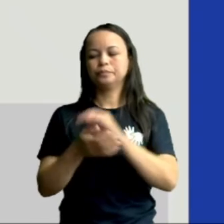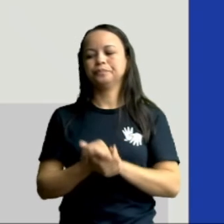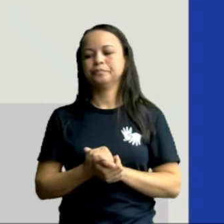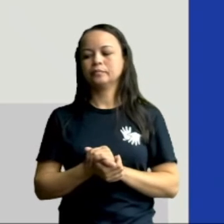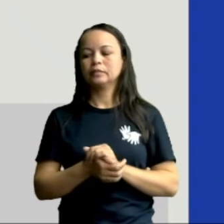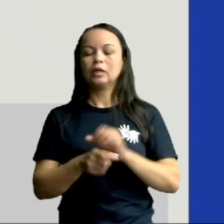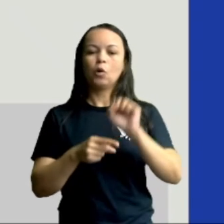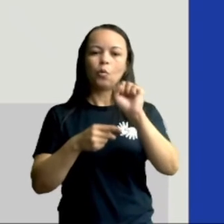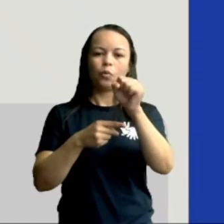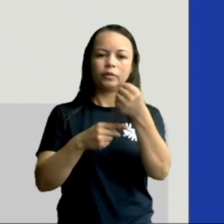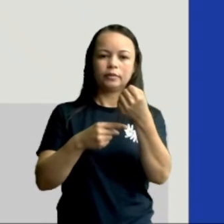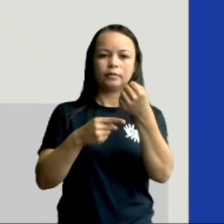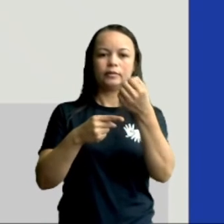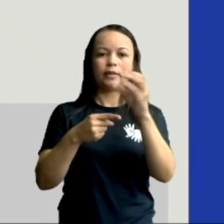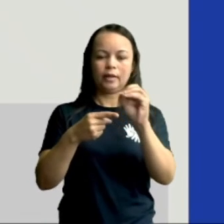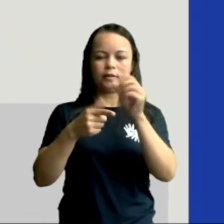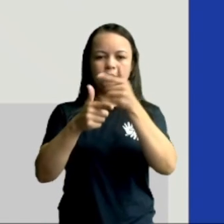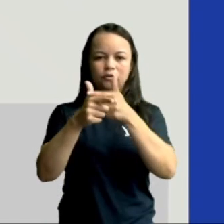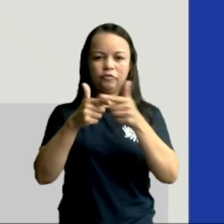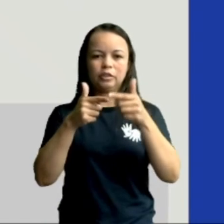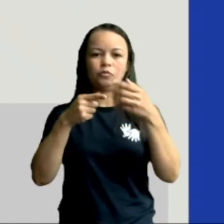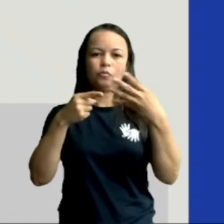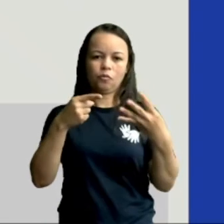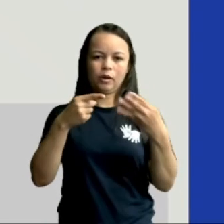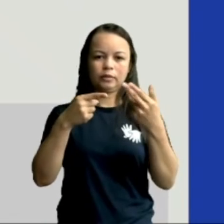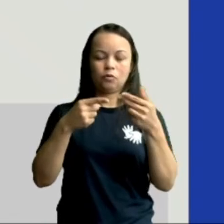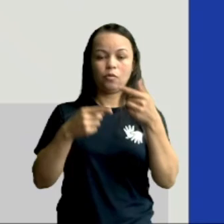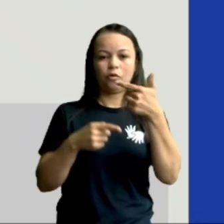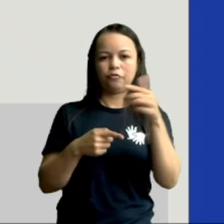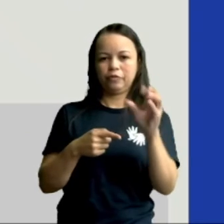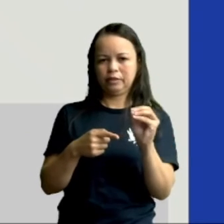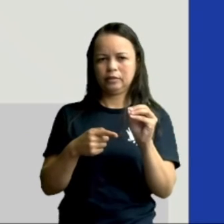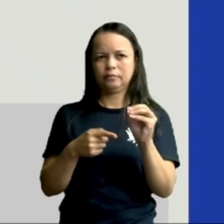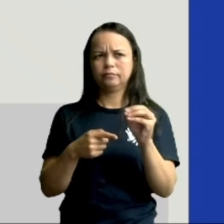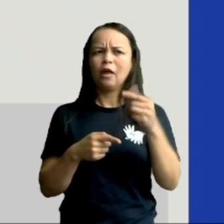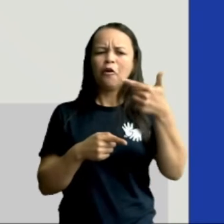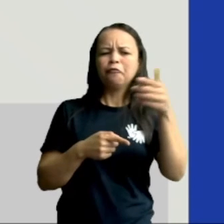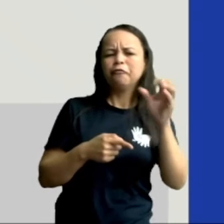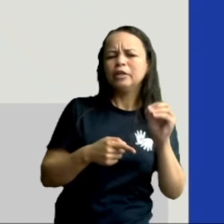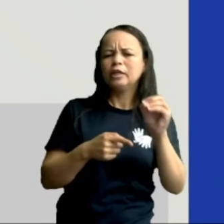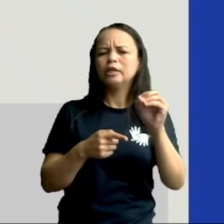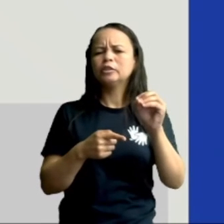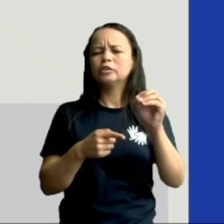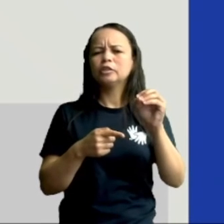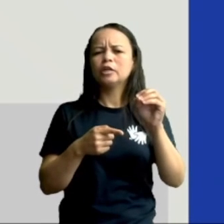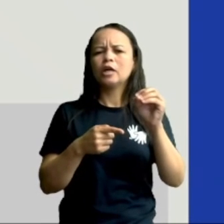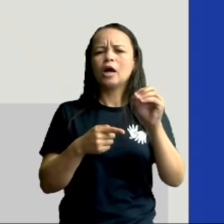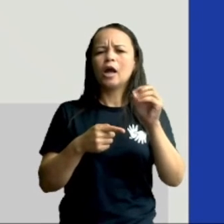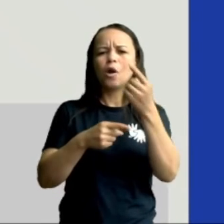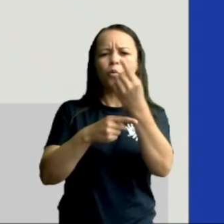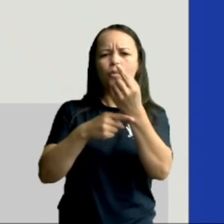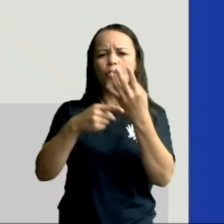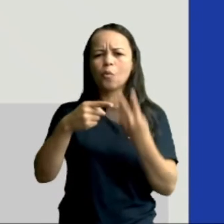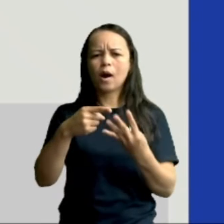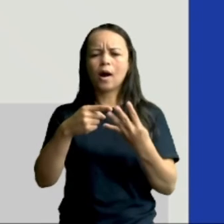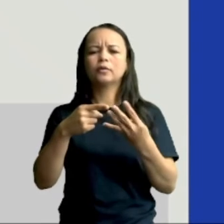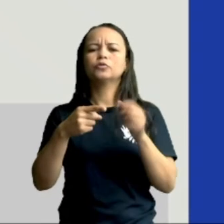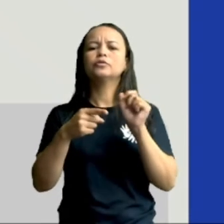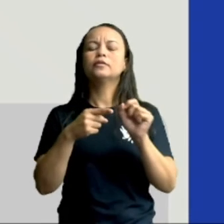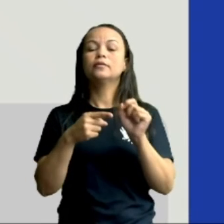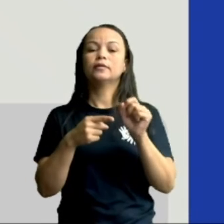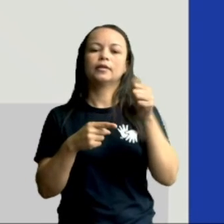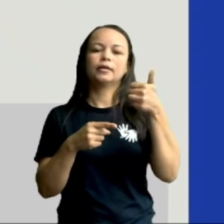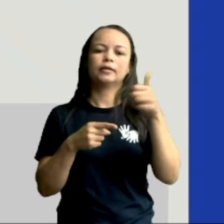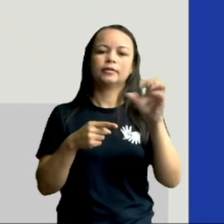dividido por 4 vai dar 20. 20 é 1/4 de 100%. Por quê, professora? Vamos fazer lá